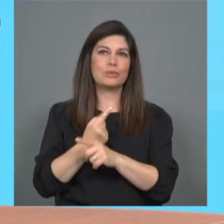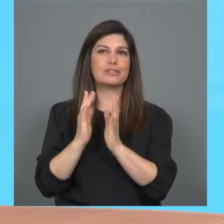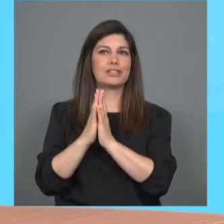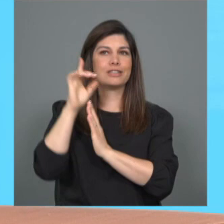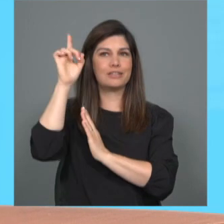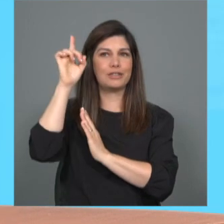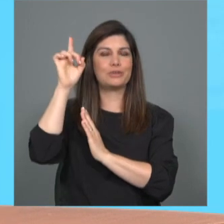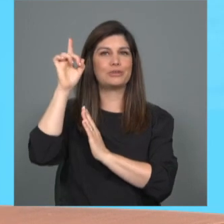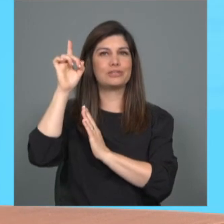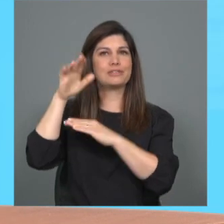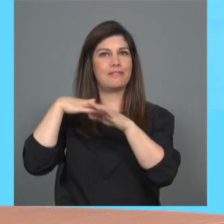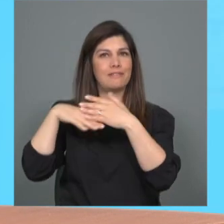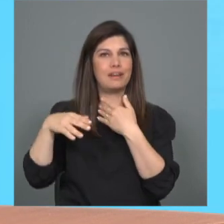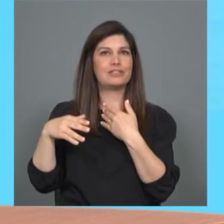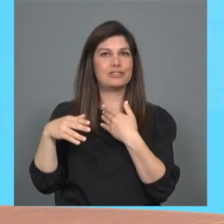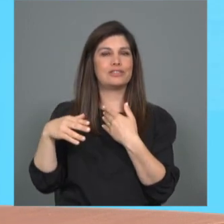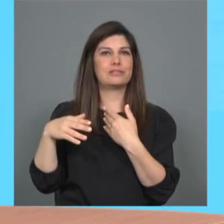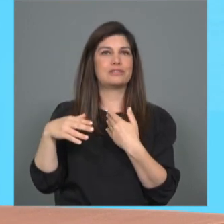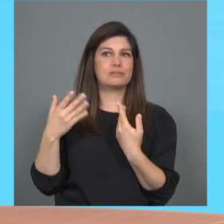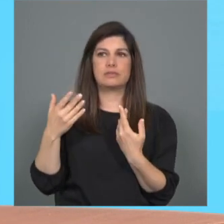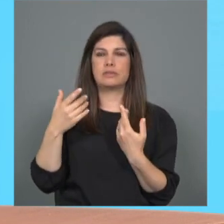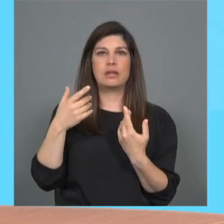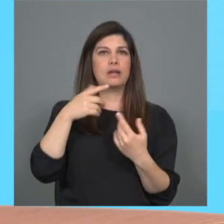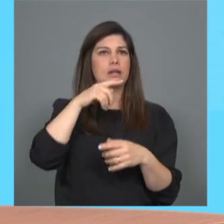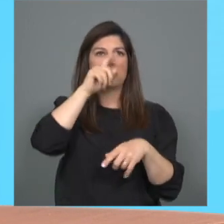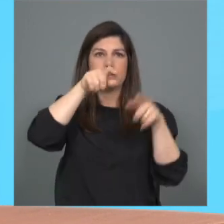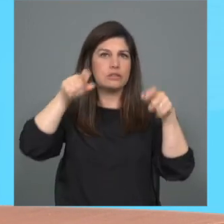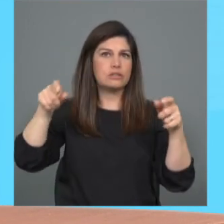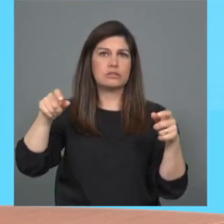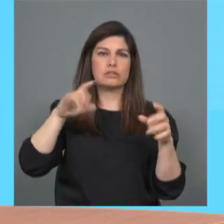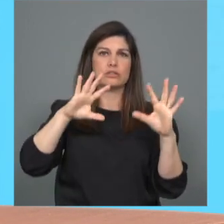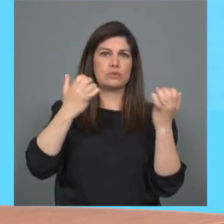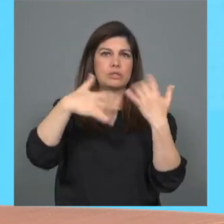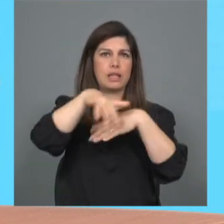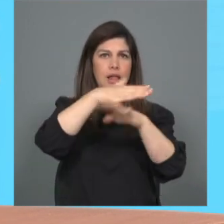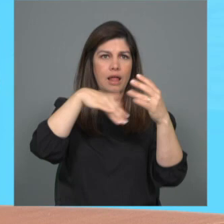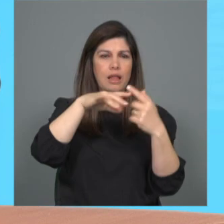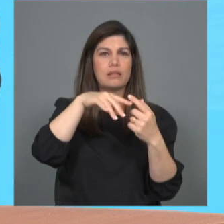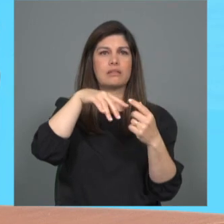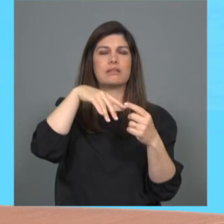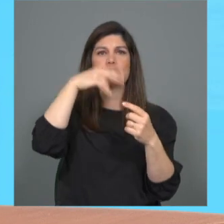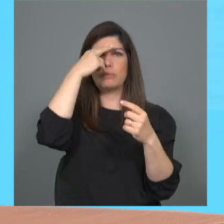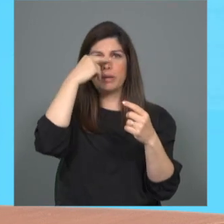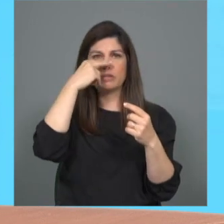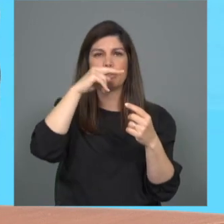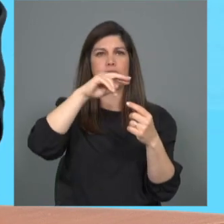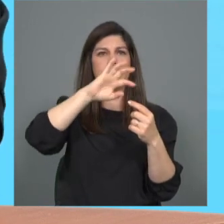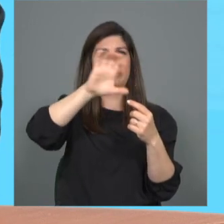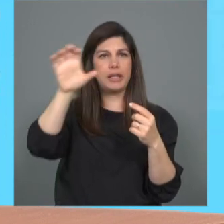na história dos povos, também na história de Portugal, como foi na história de Israel, o povo bíblico, e na história de cada um. Quer dizer, eu acho que